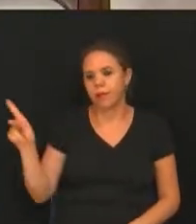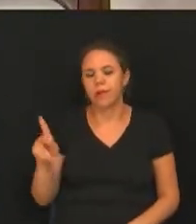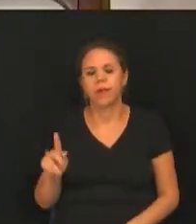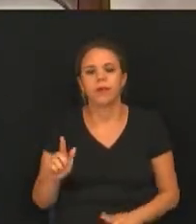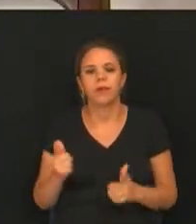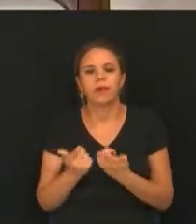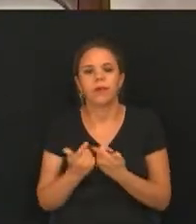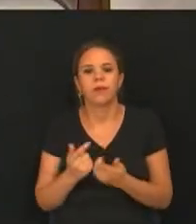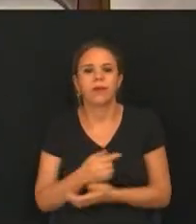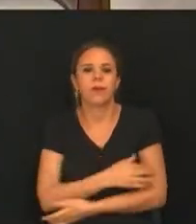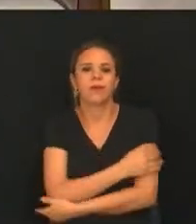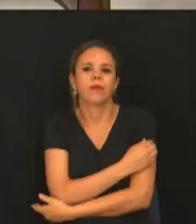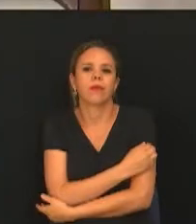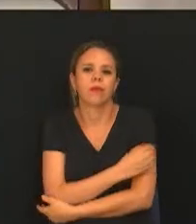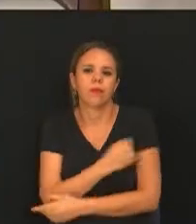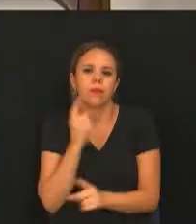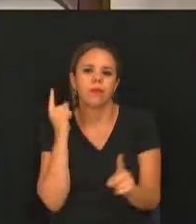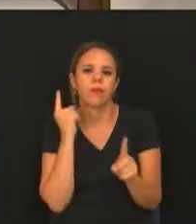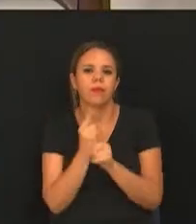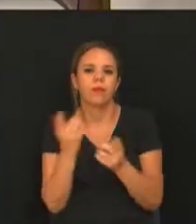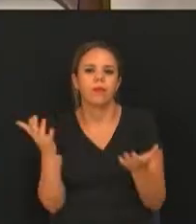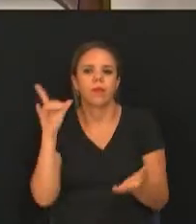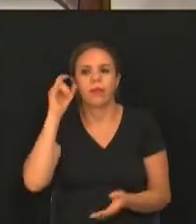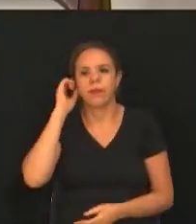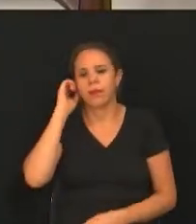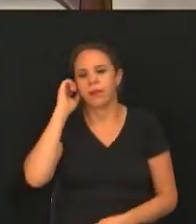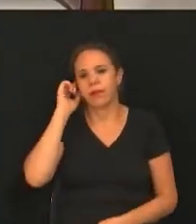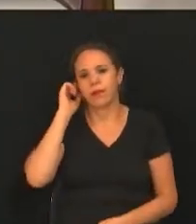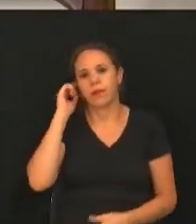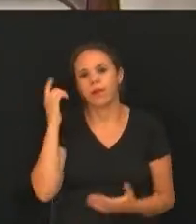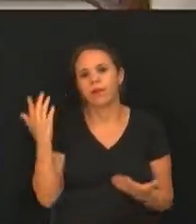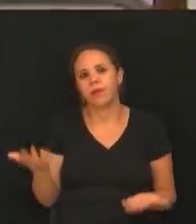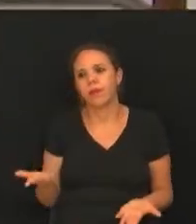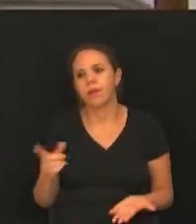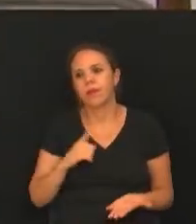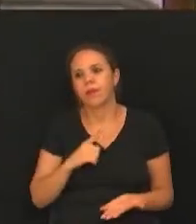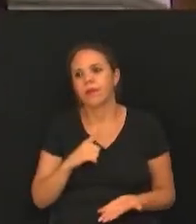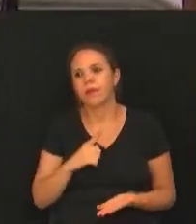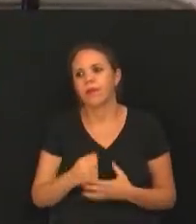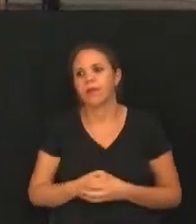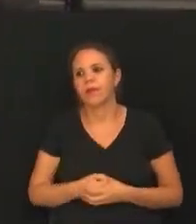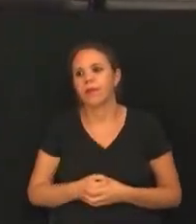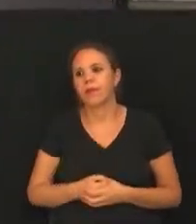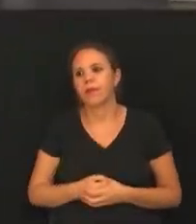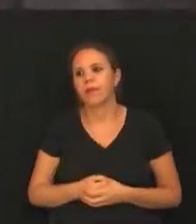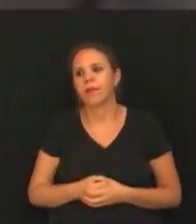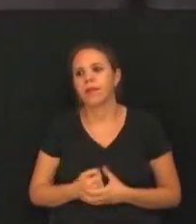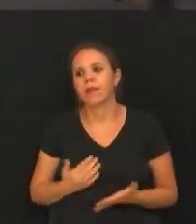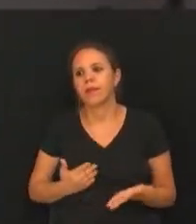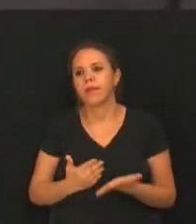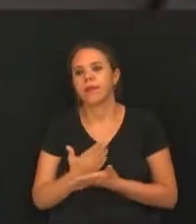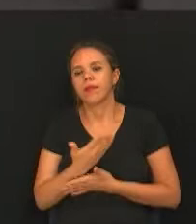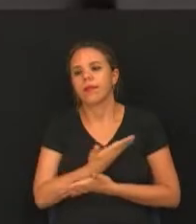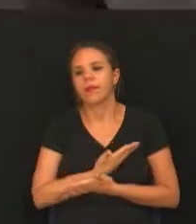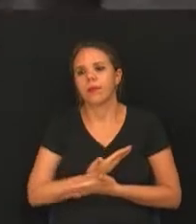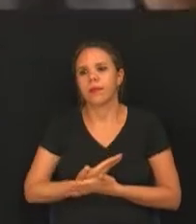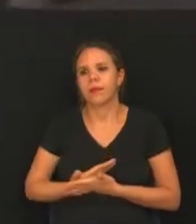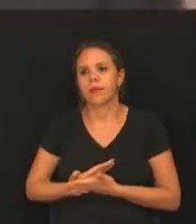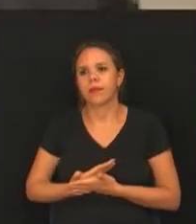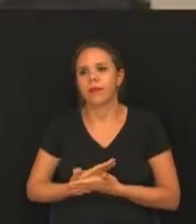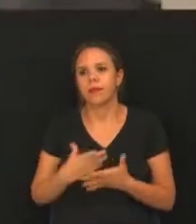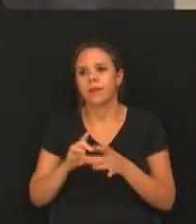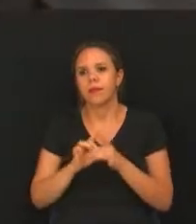de Bombeiros, vai achar o nosso Instagram. E nós tendo aí o aval das autoridades,